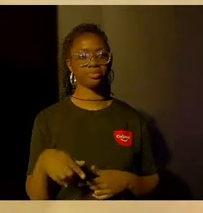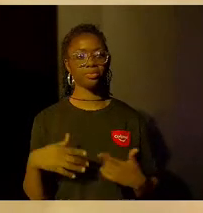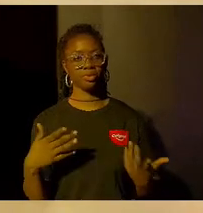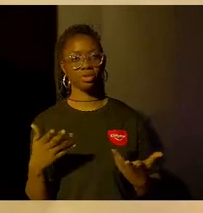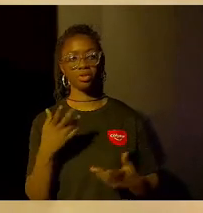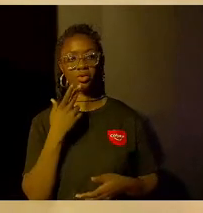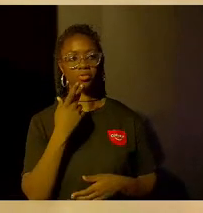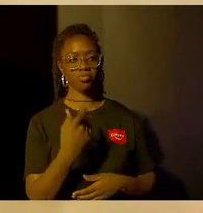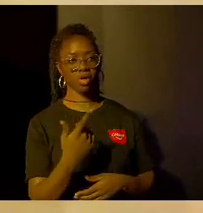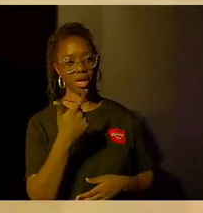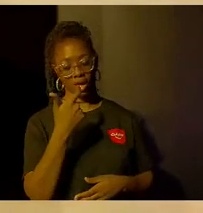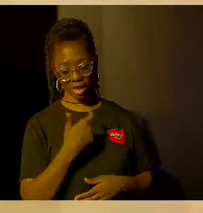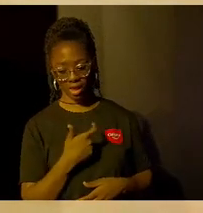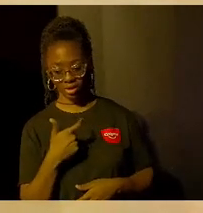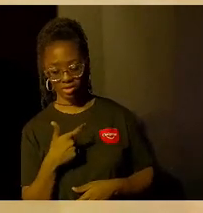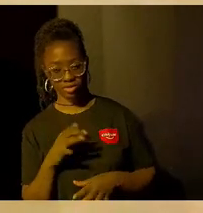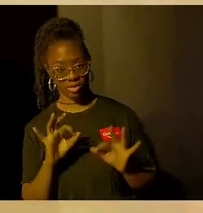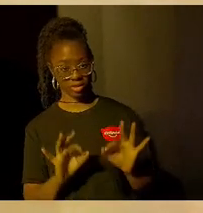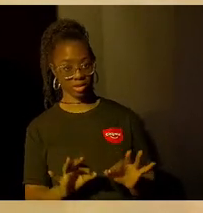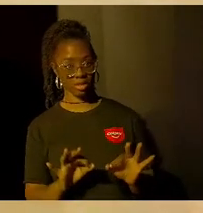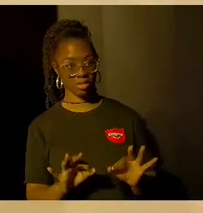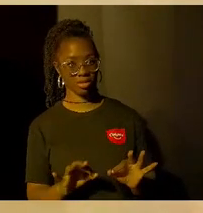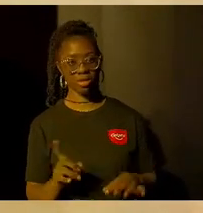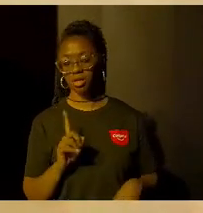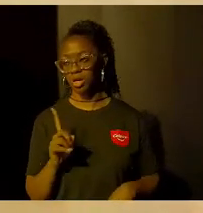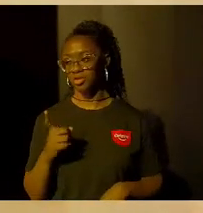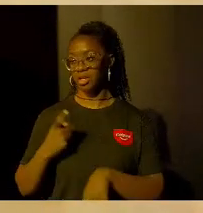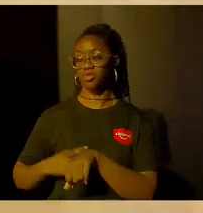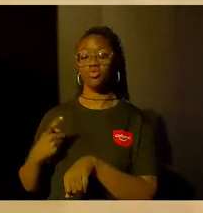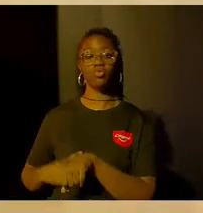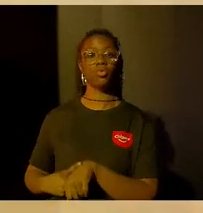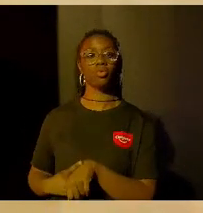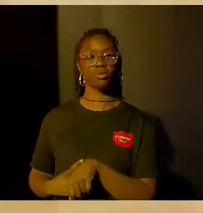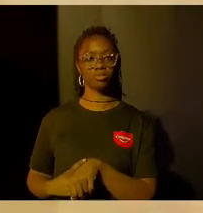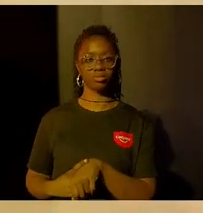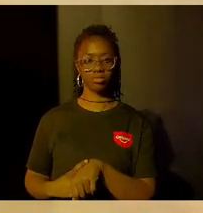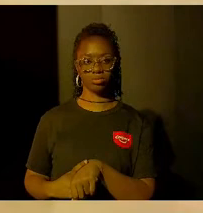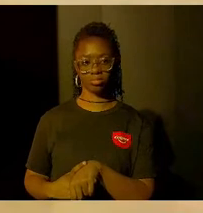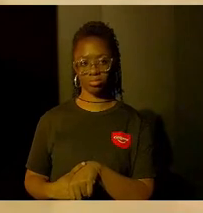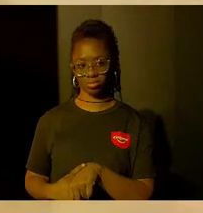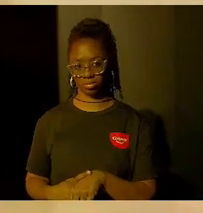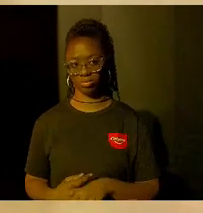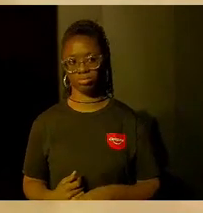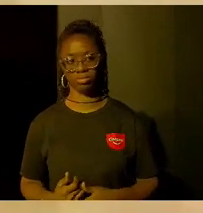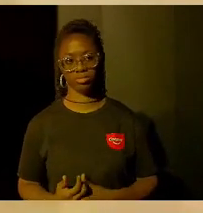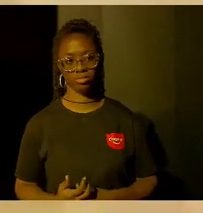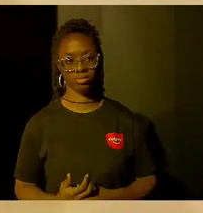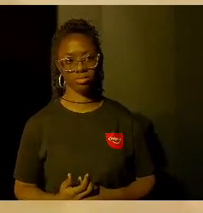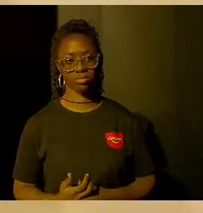de dizer que você é uma pessoa assertiva vamos dizer que você é uma pessoa agressiva se você